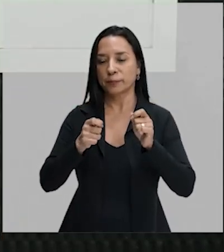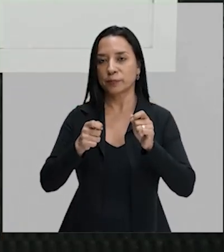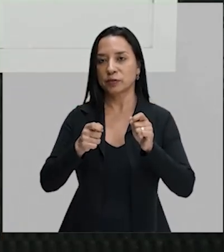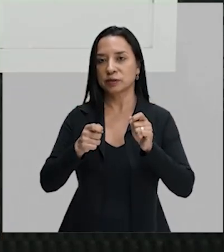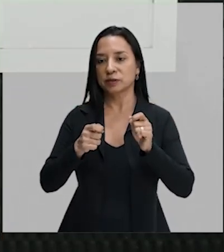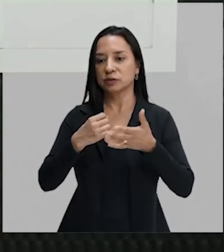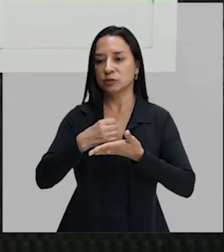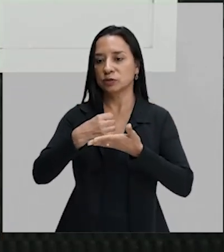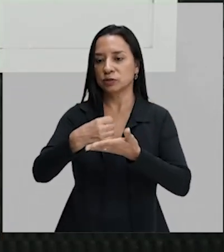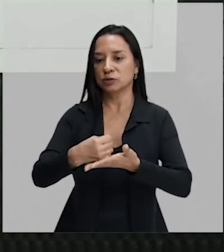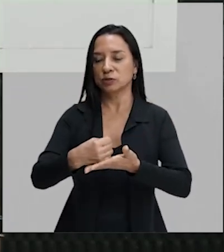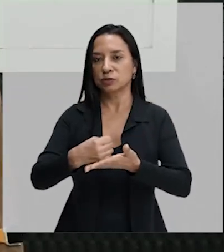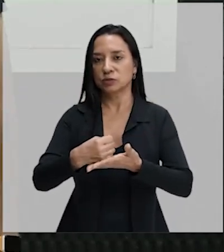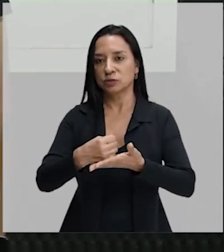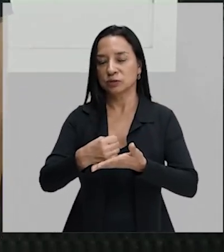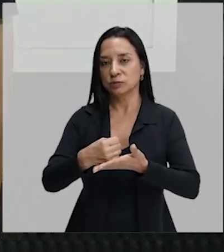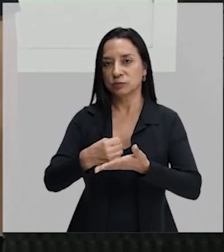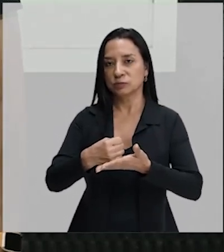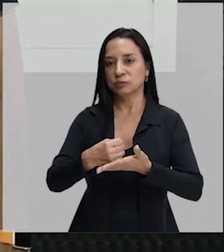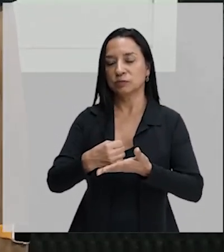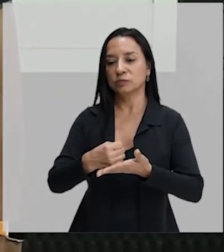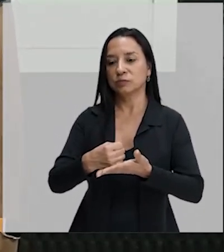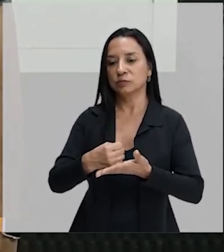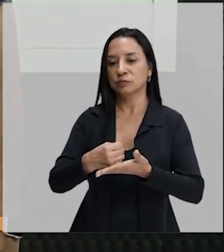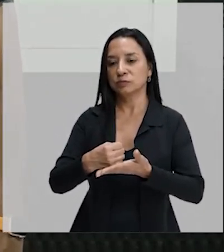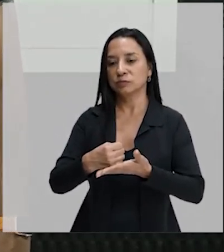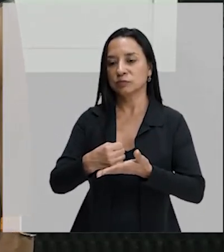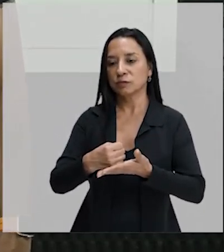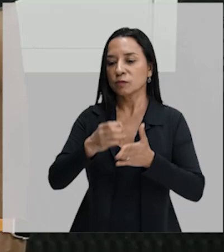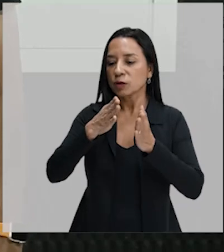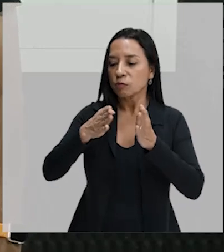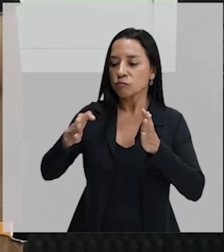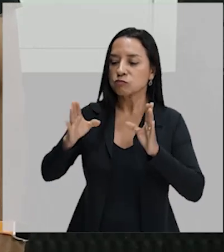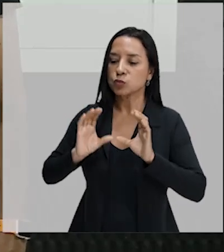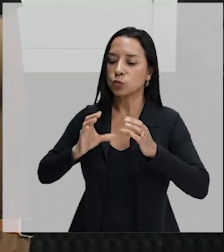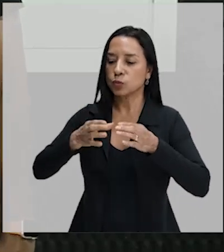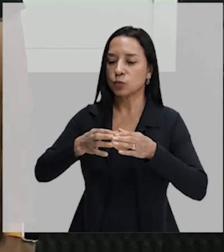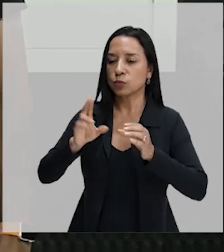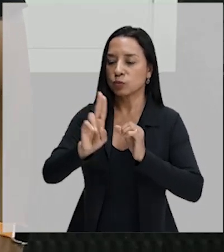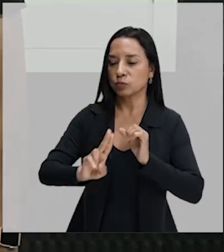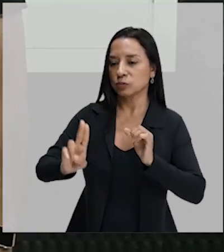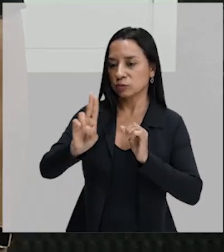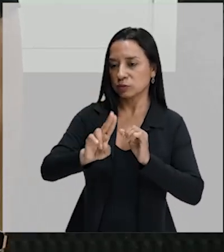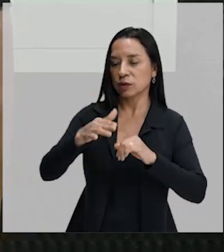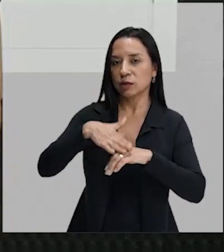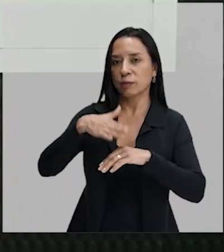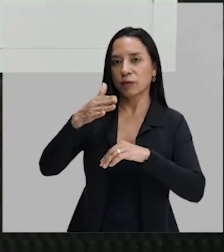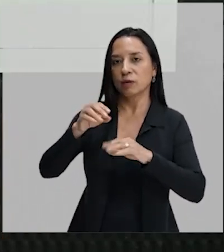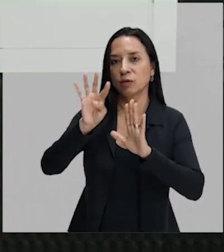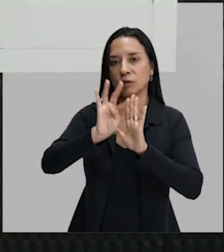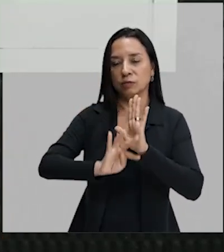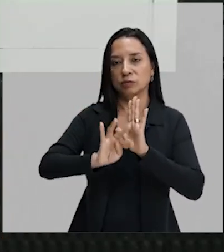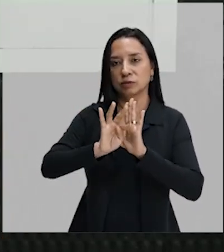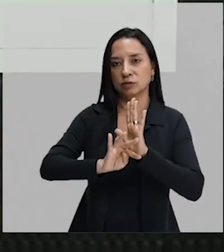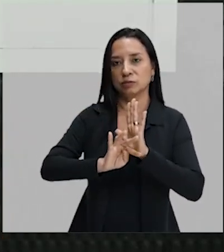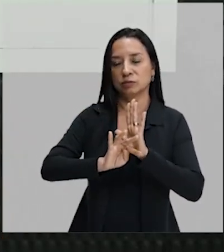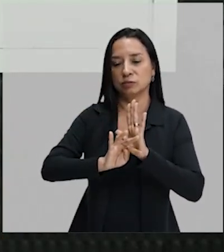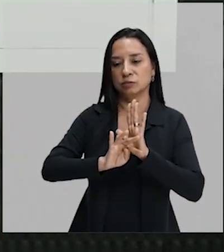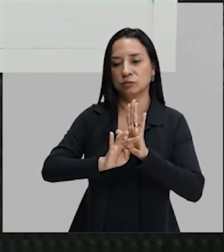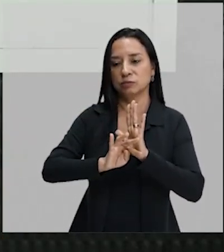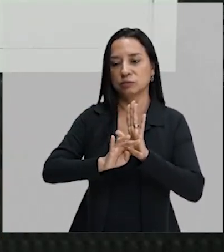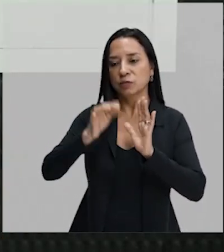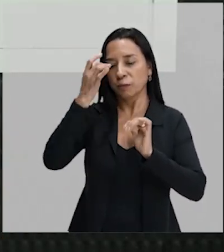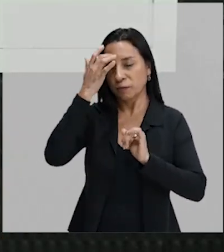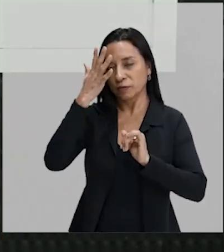atribuir densidade, de atribuir categorização e utilidade muito maior ao texto, ela traz isso com